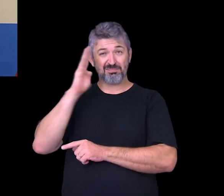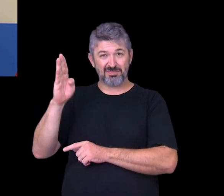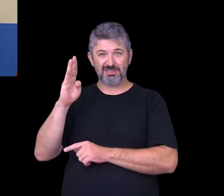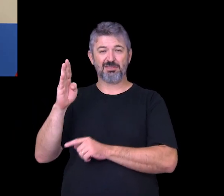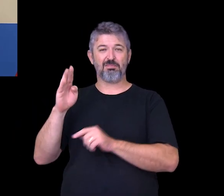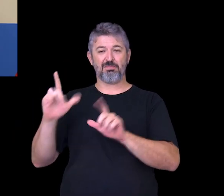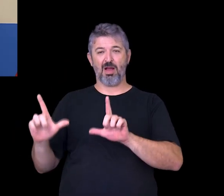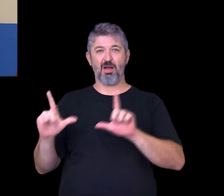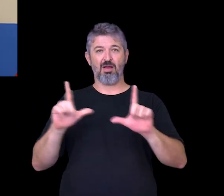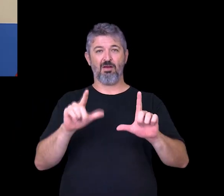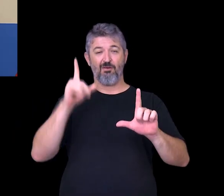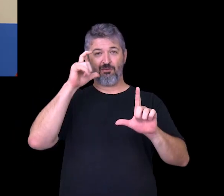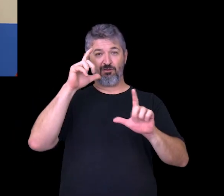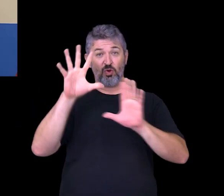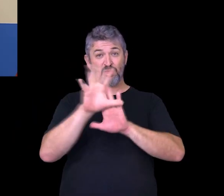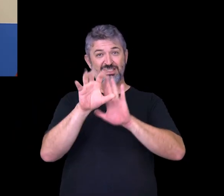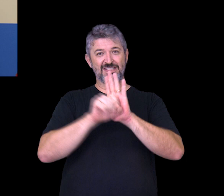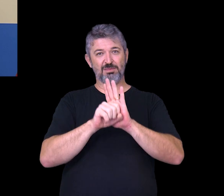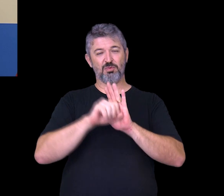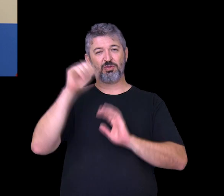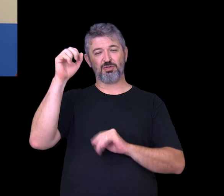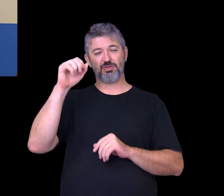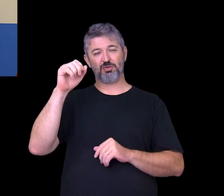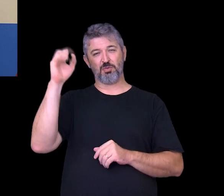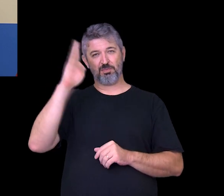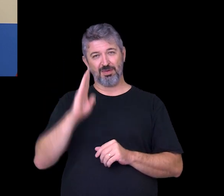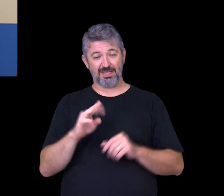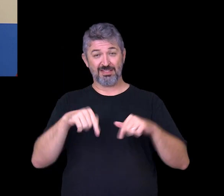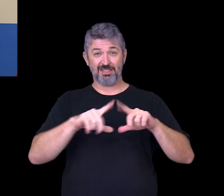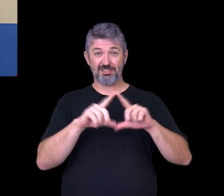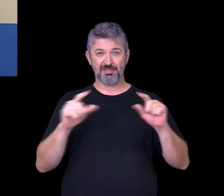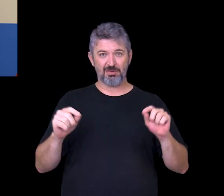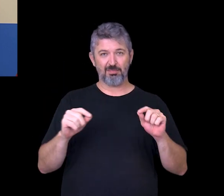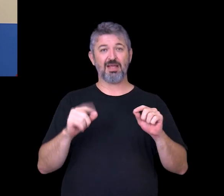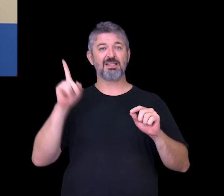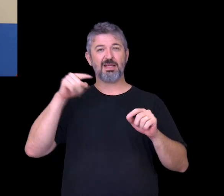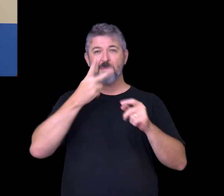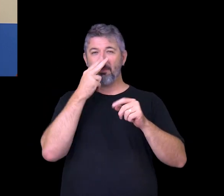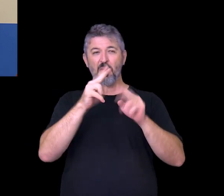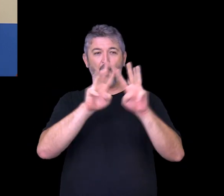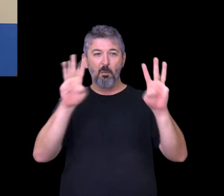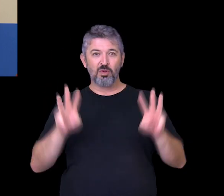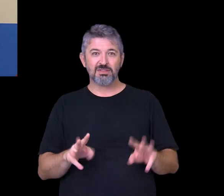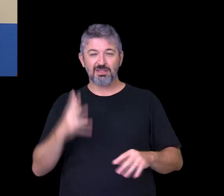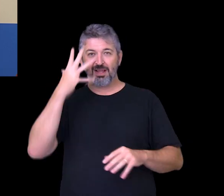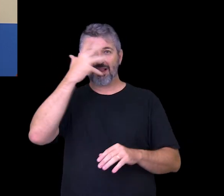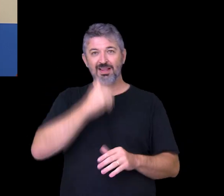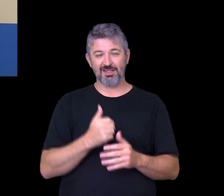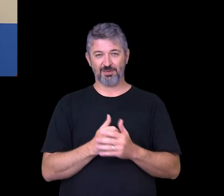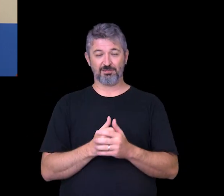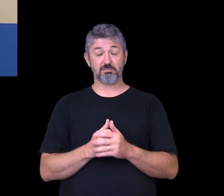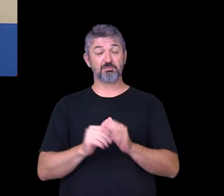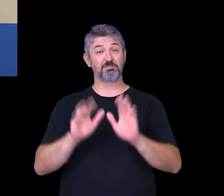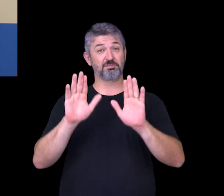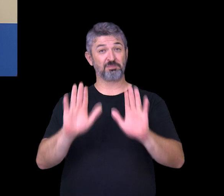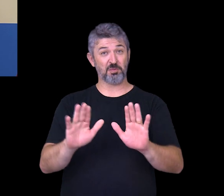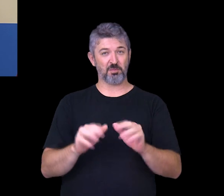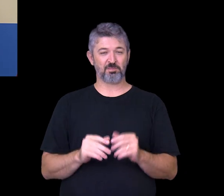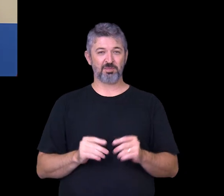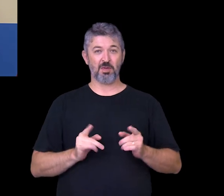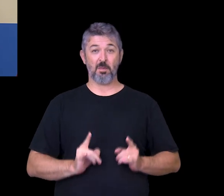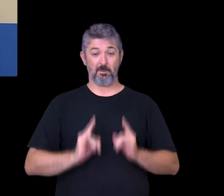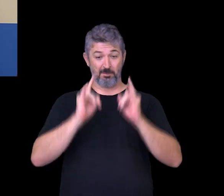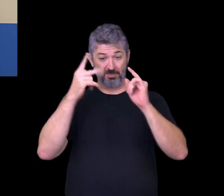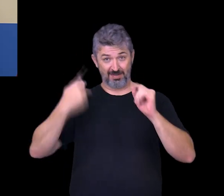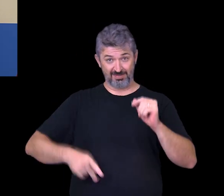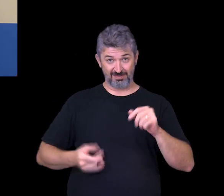que é um verdadeiro museu de arquitetura modernista a céu aberto. Pois bem, o Palácio do Congresso Nacional